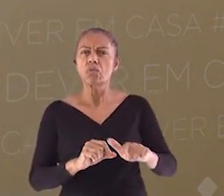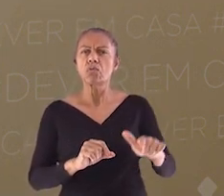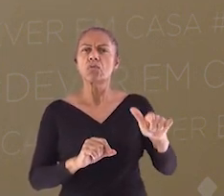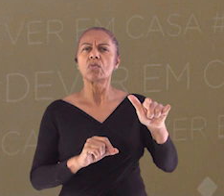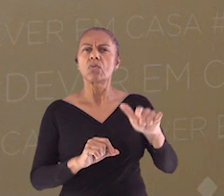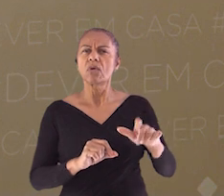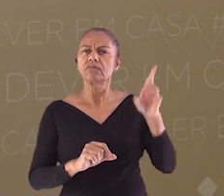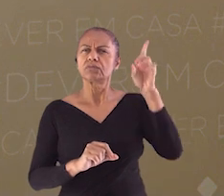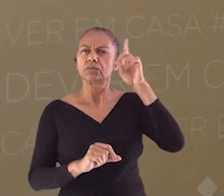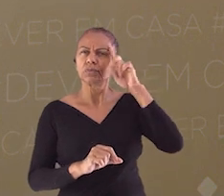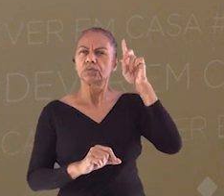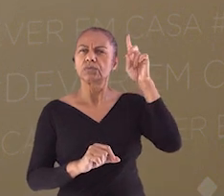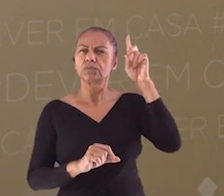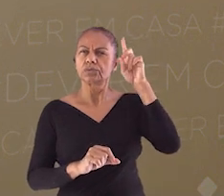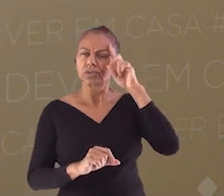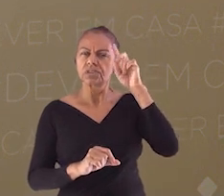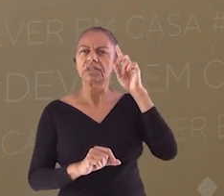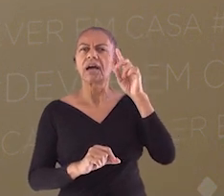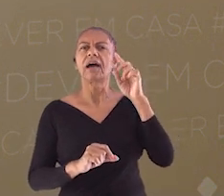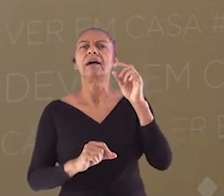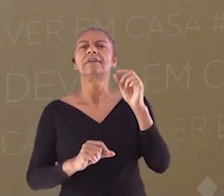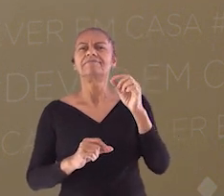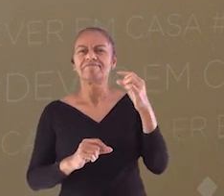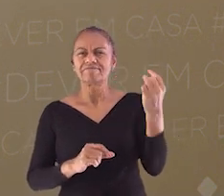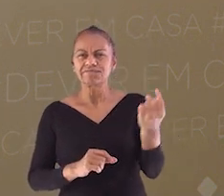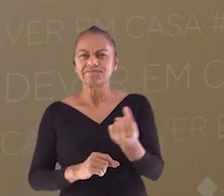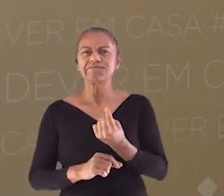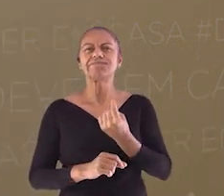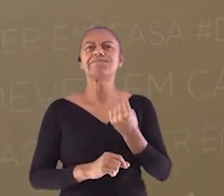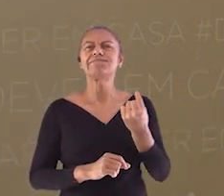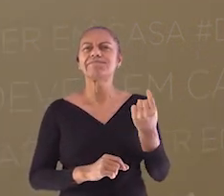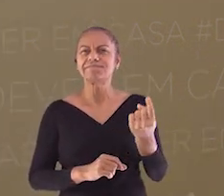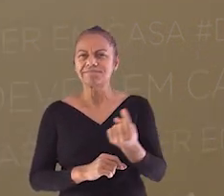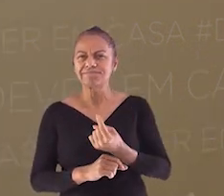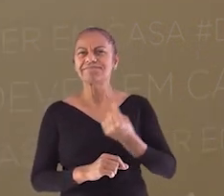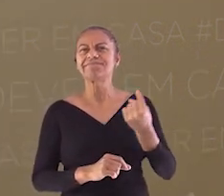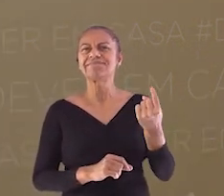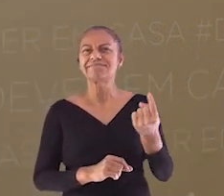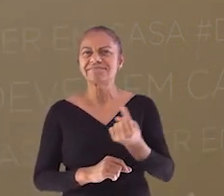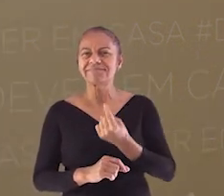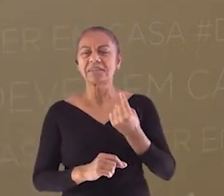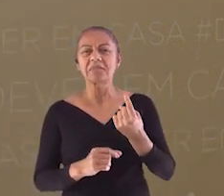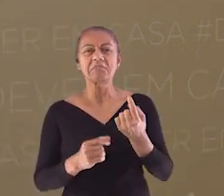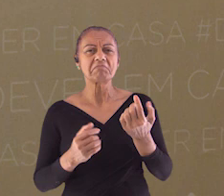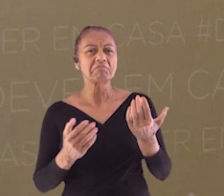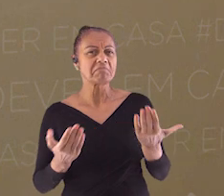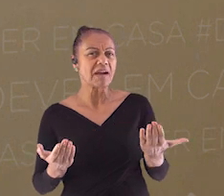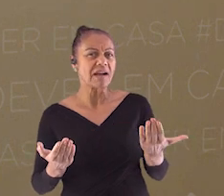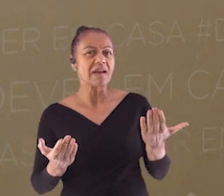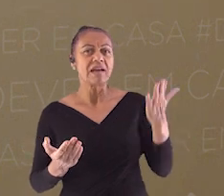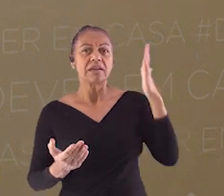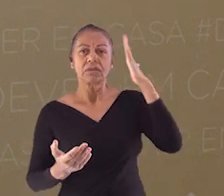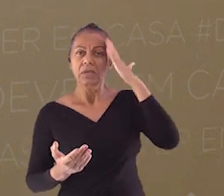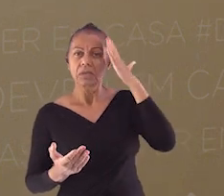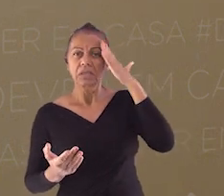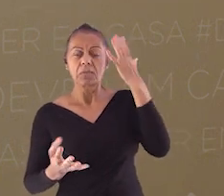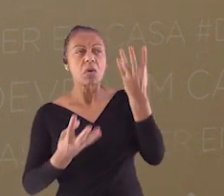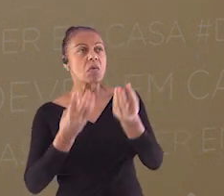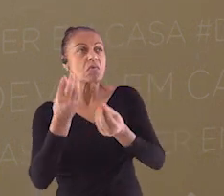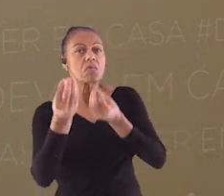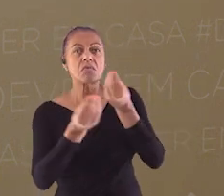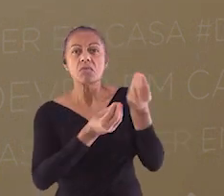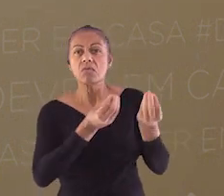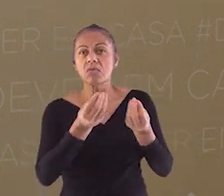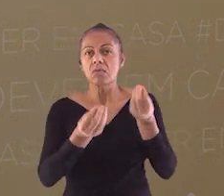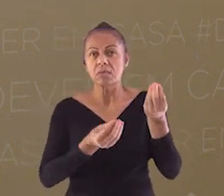se repetia dia após dia, noite após noite. E quando não entendemos como algo funciona, observar